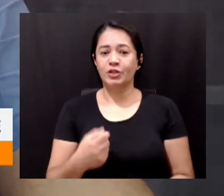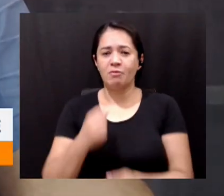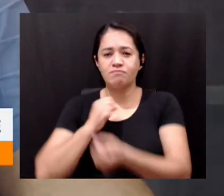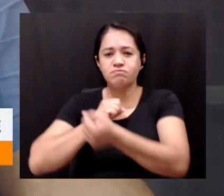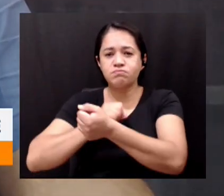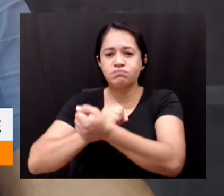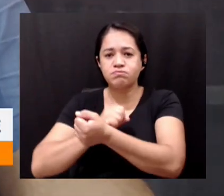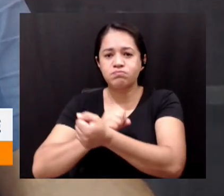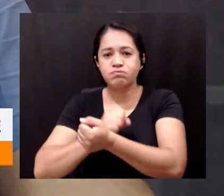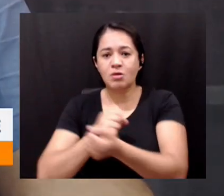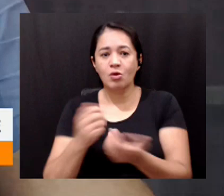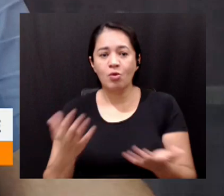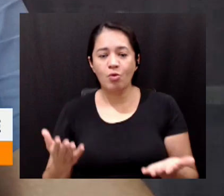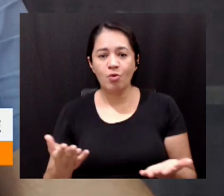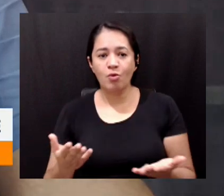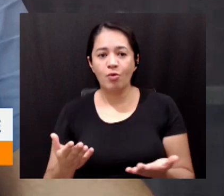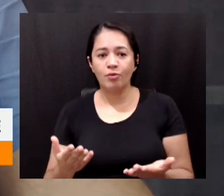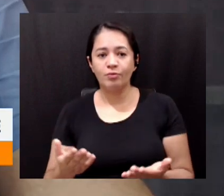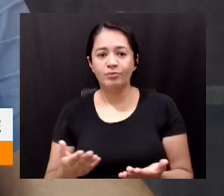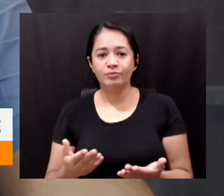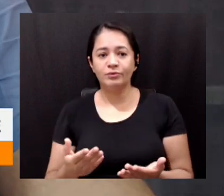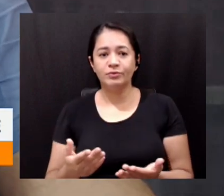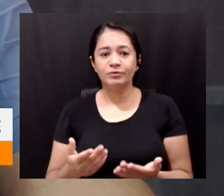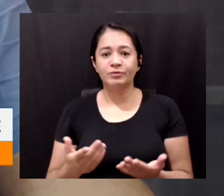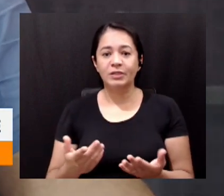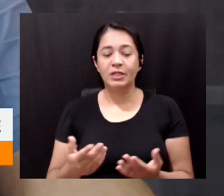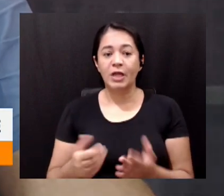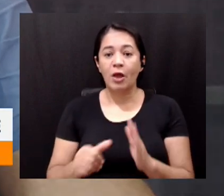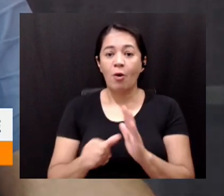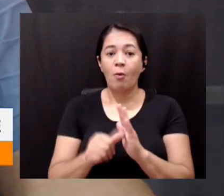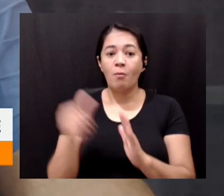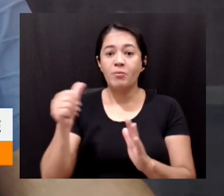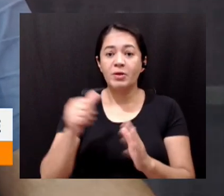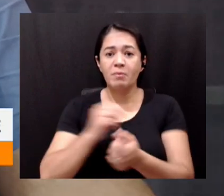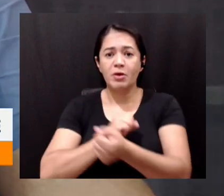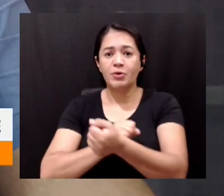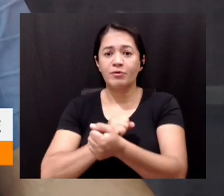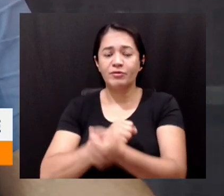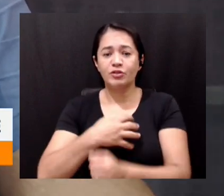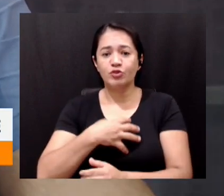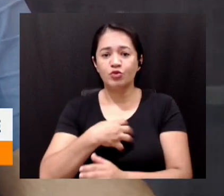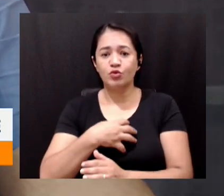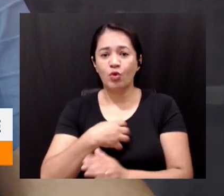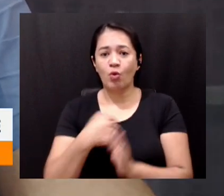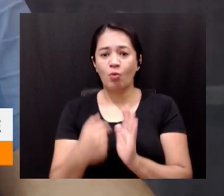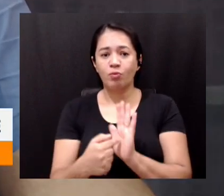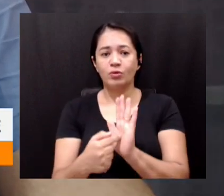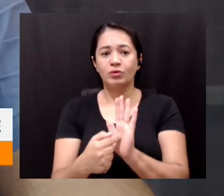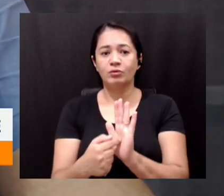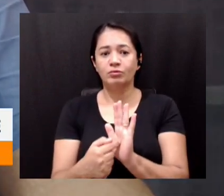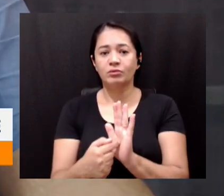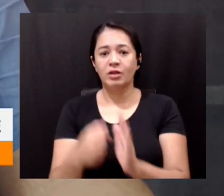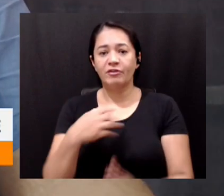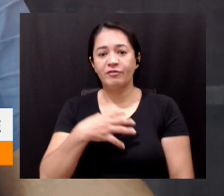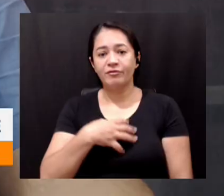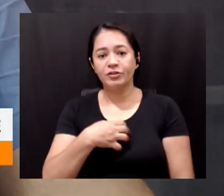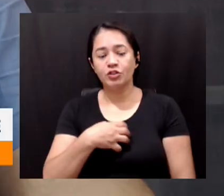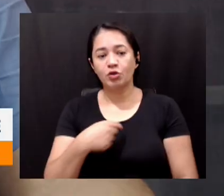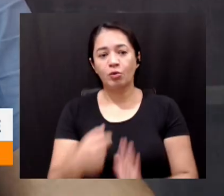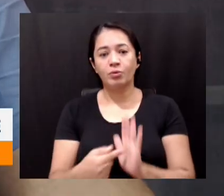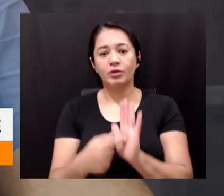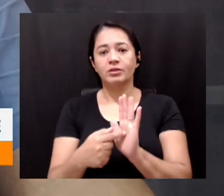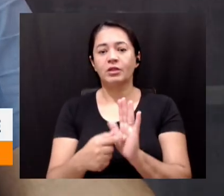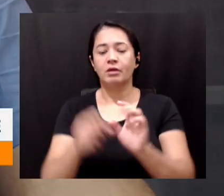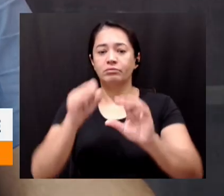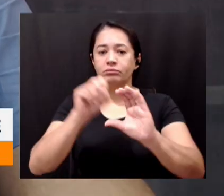o gambling, ele é considerado um dos primeiros vícios comportamentais, né? E o vício comportamental, ele vai estar caracterizado,